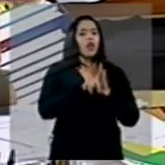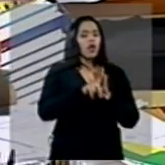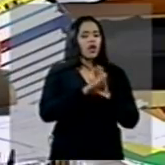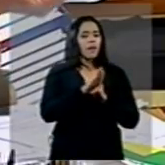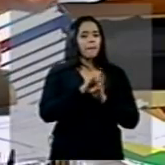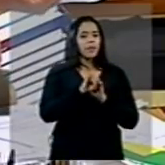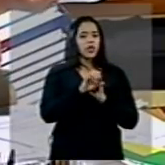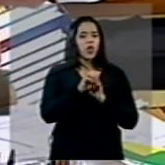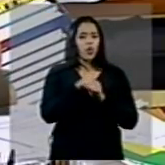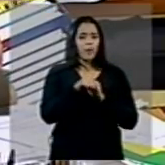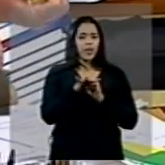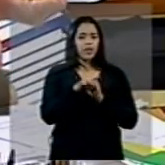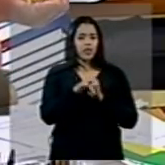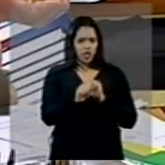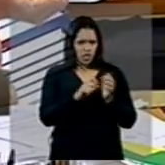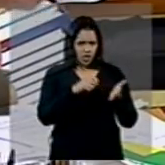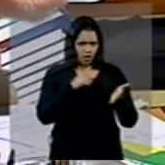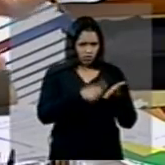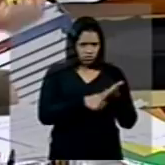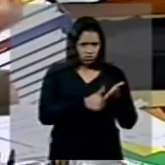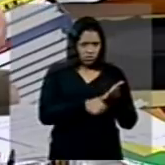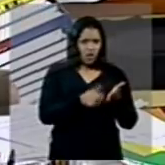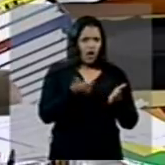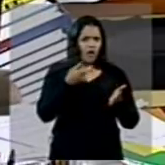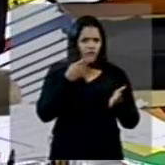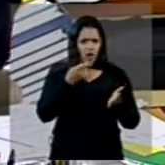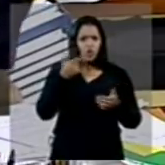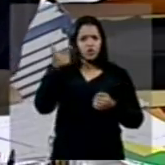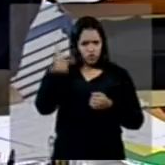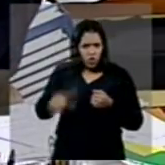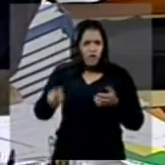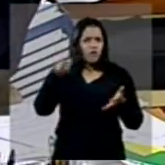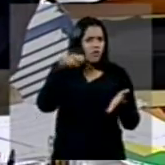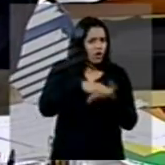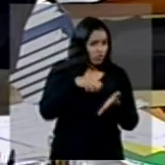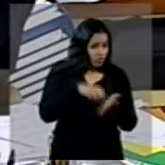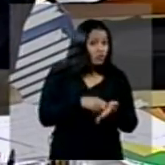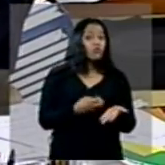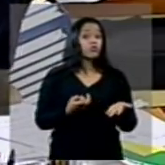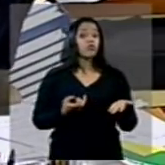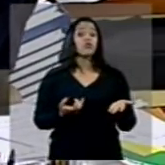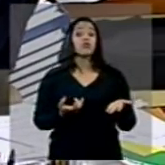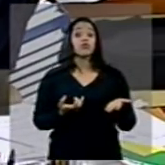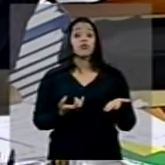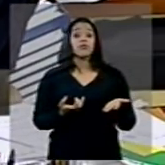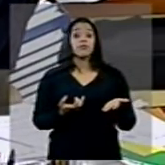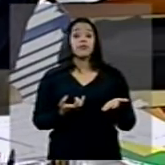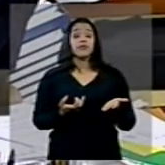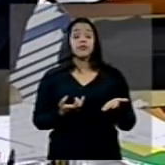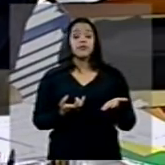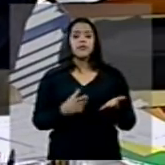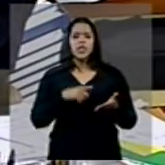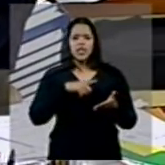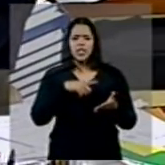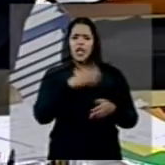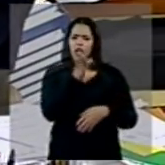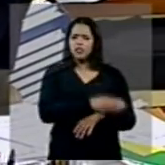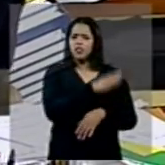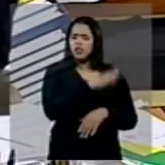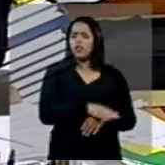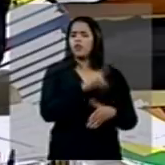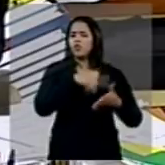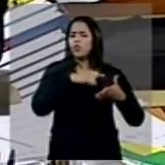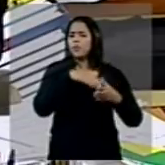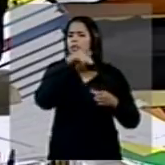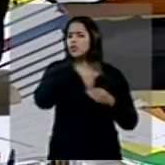a biometria repetiu essa consequência jurídica, essa sanção de gravidade maior, que é